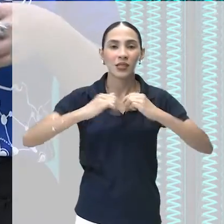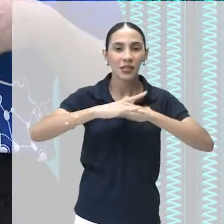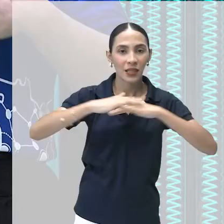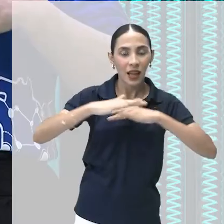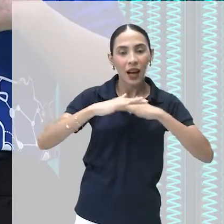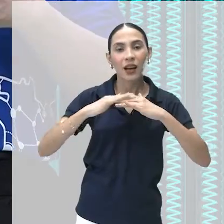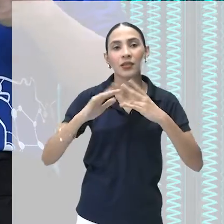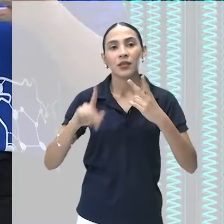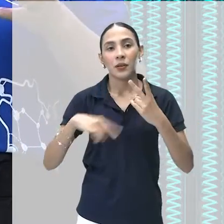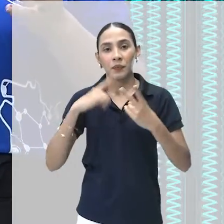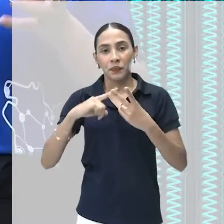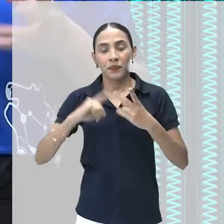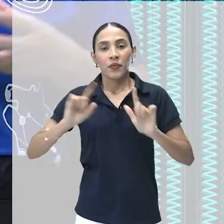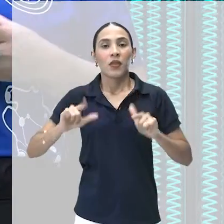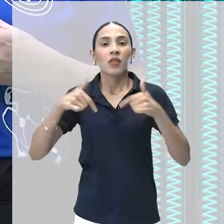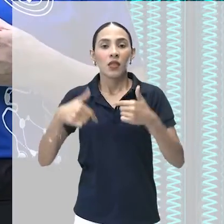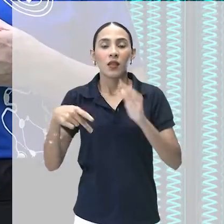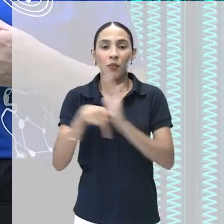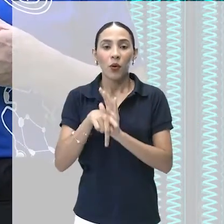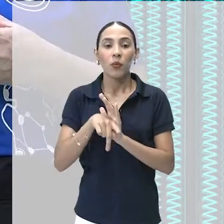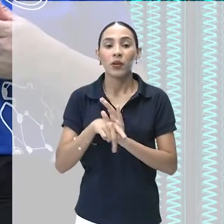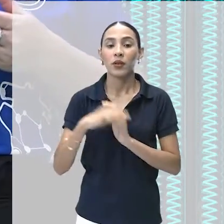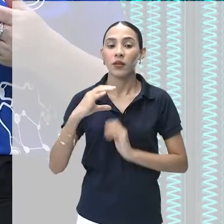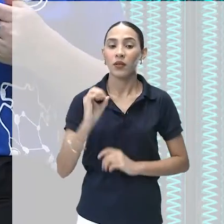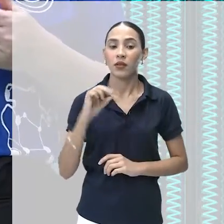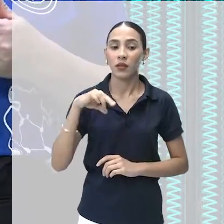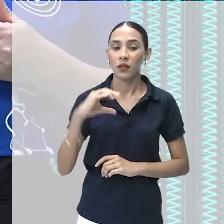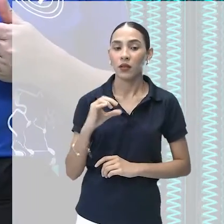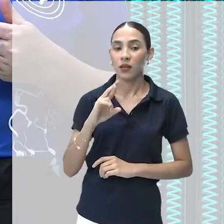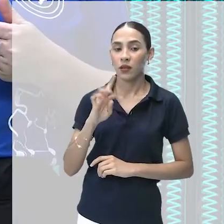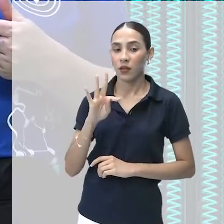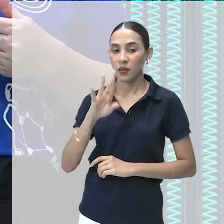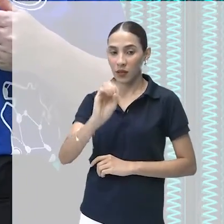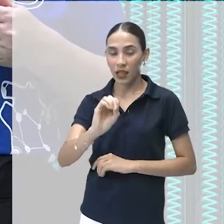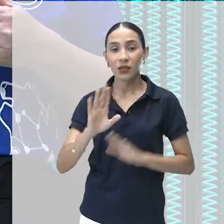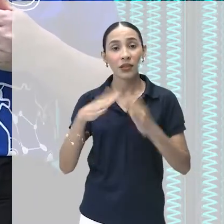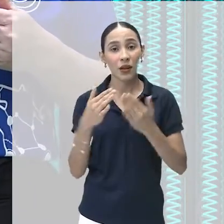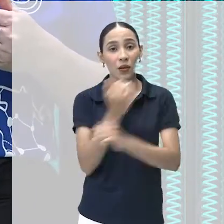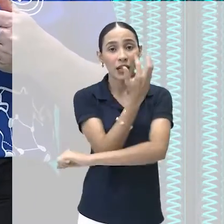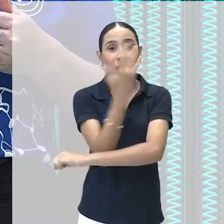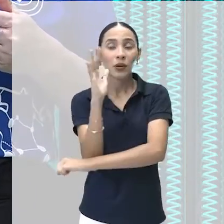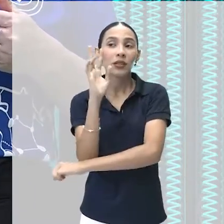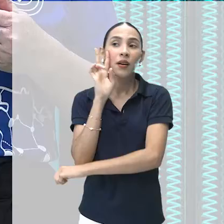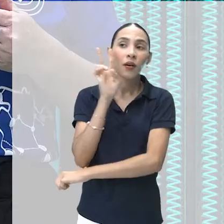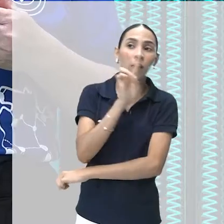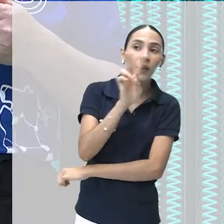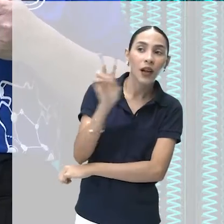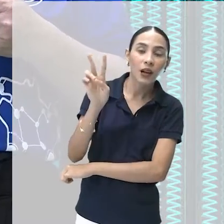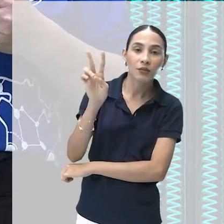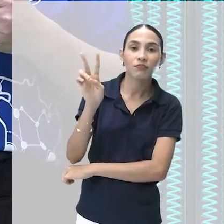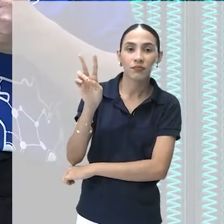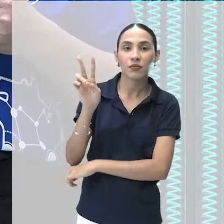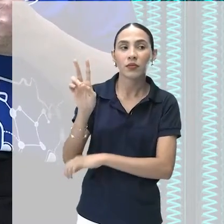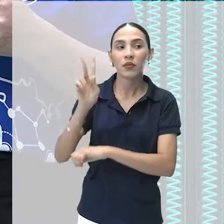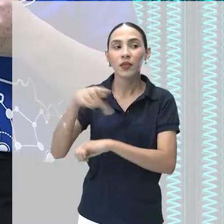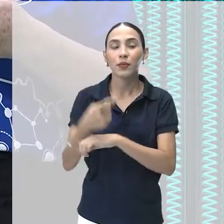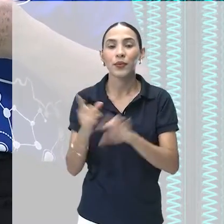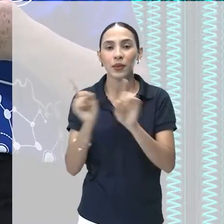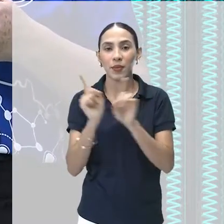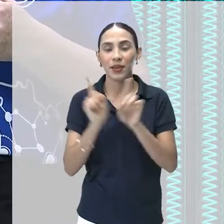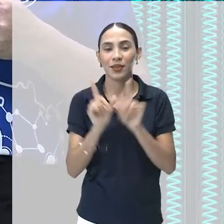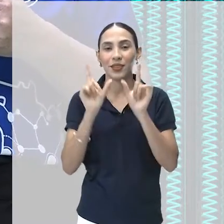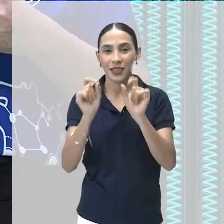né? Movida pelo concreto. Então, a natureza, eles olhavam esse lado e, de